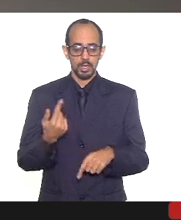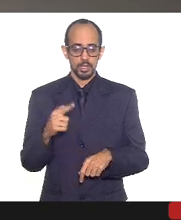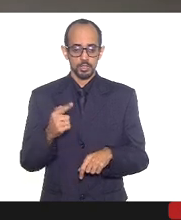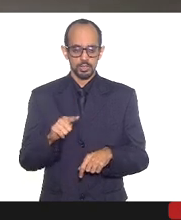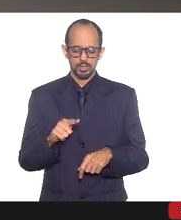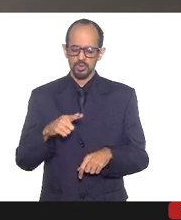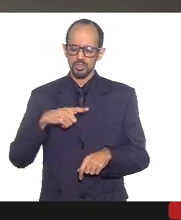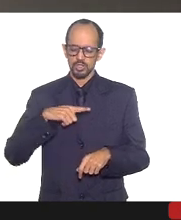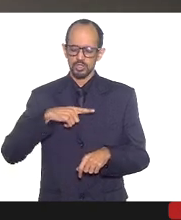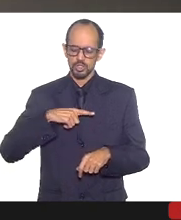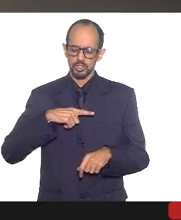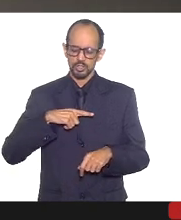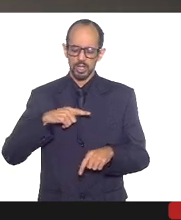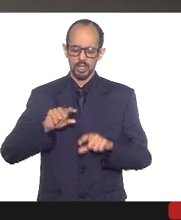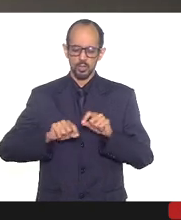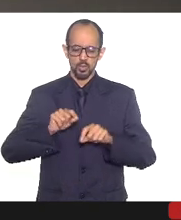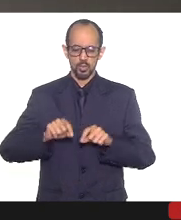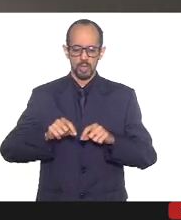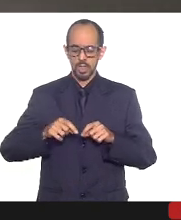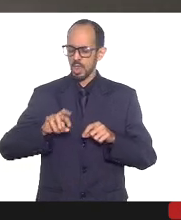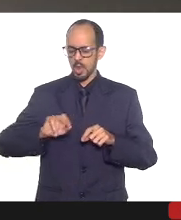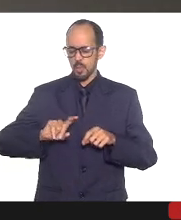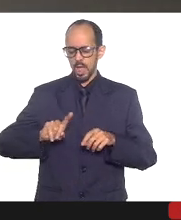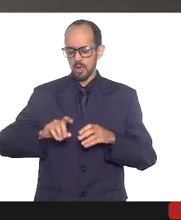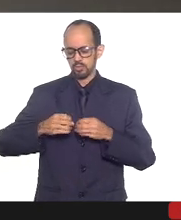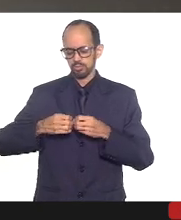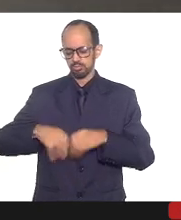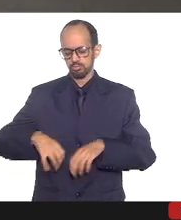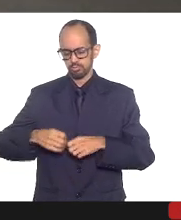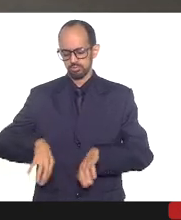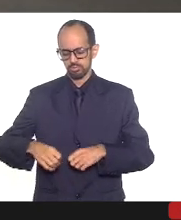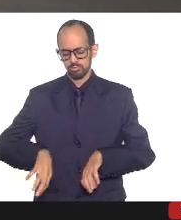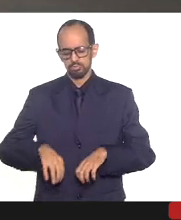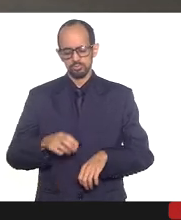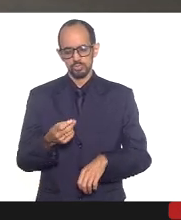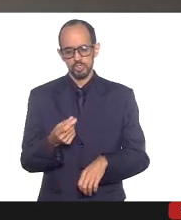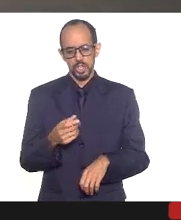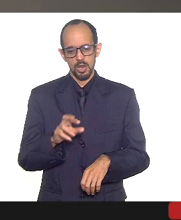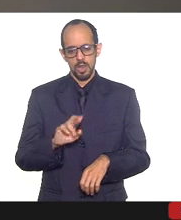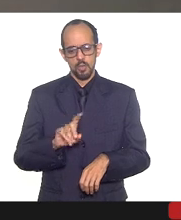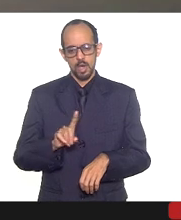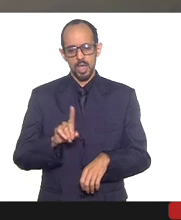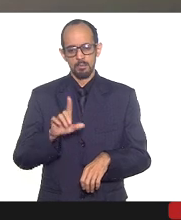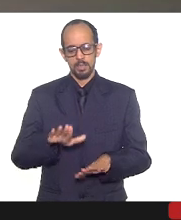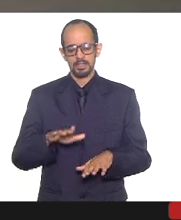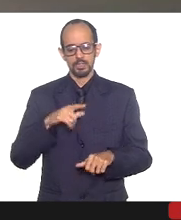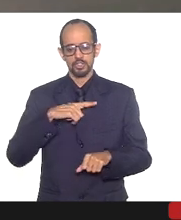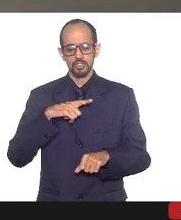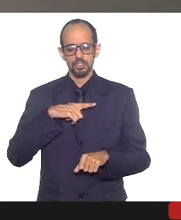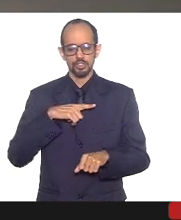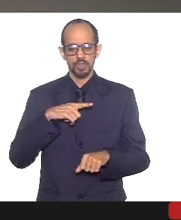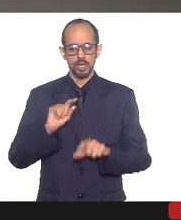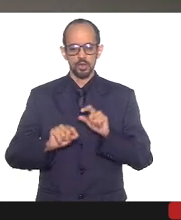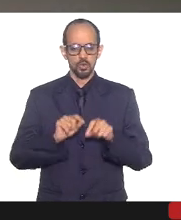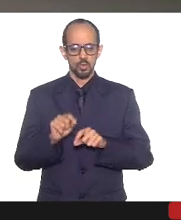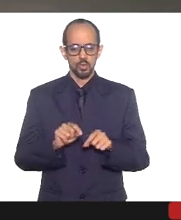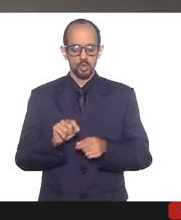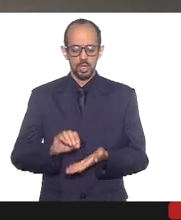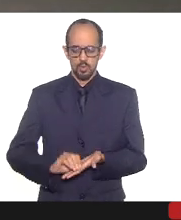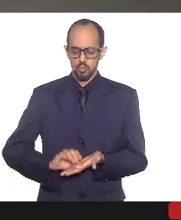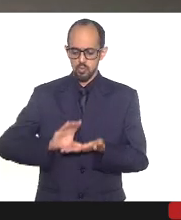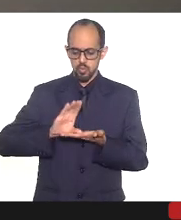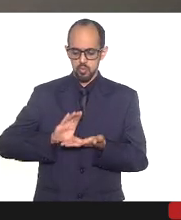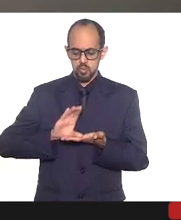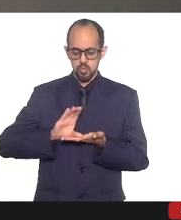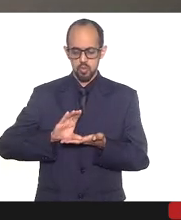sucesso, não um desperdício de dinheiro para atingir um índice, mas um efetivo resultado na aplicação de um grande volume de recursos públicos. O